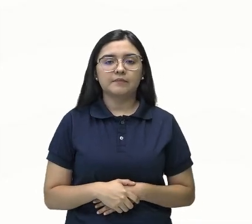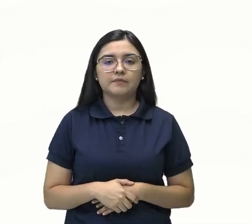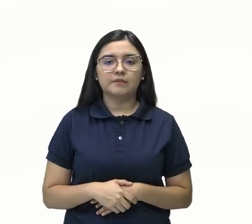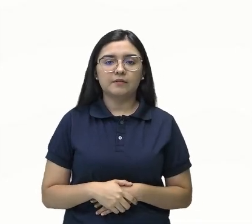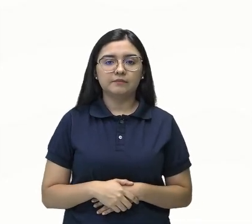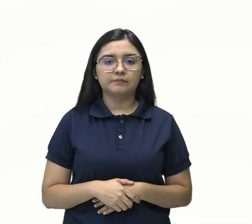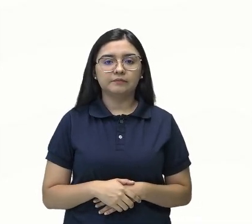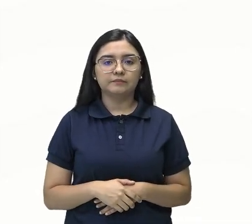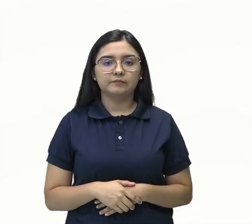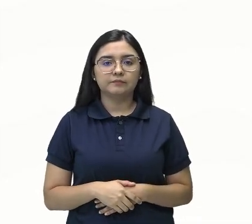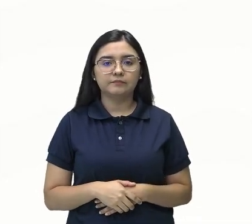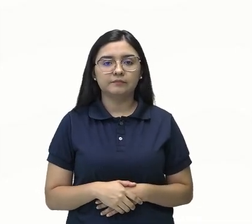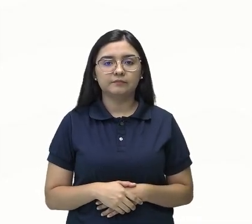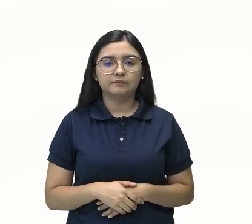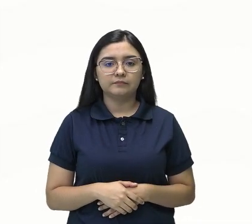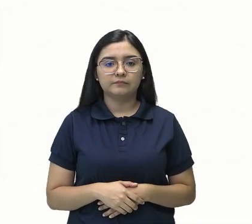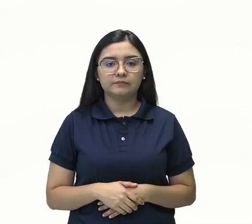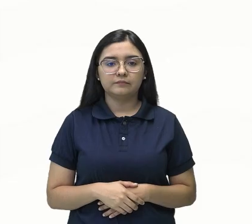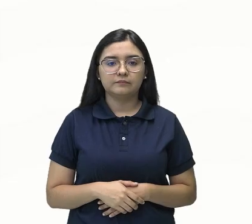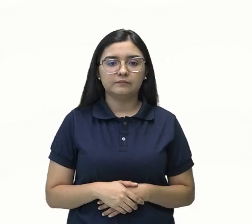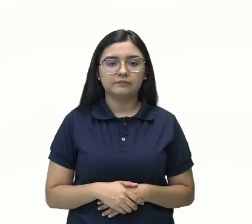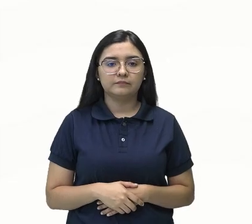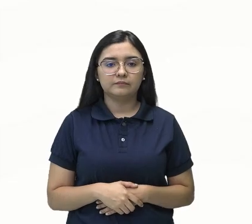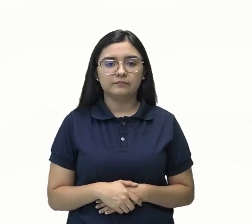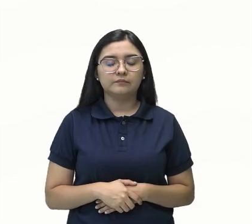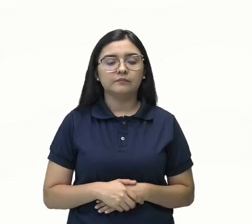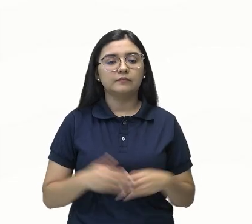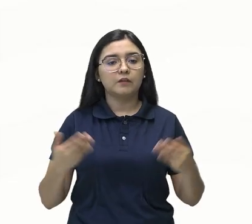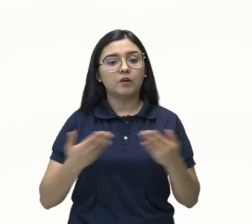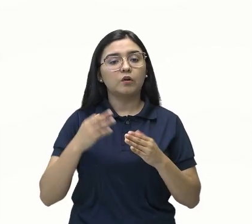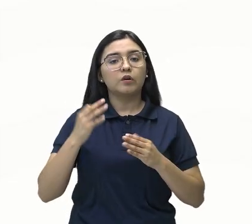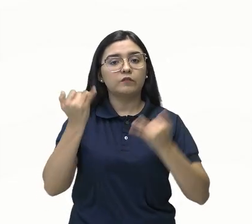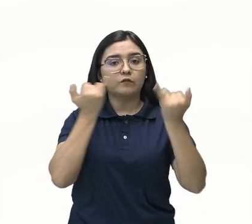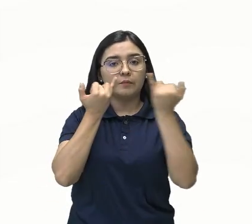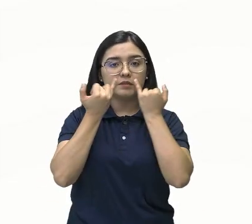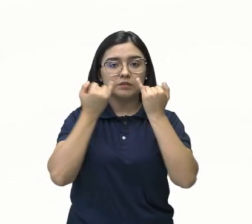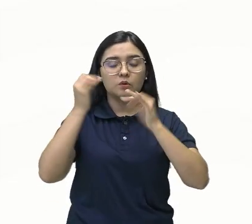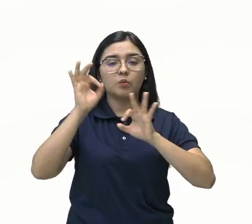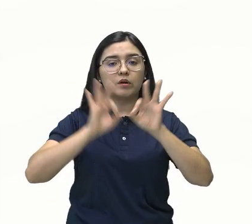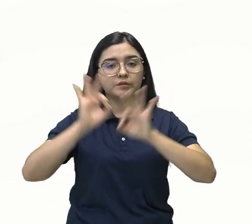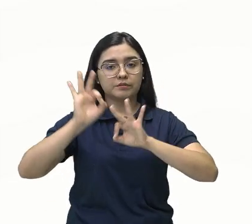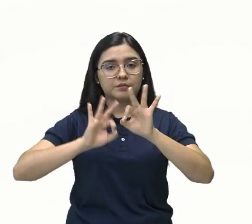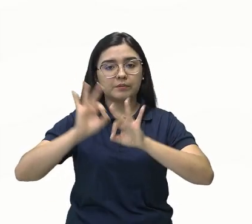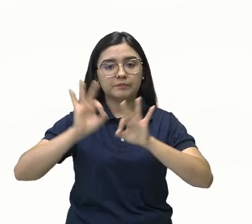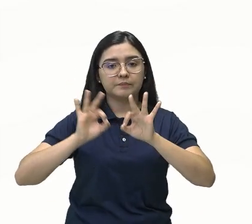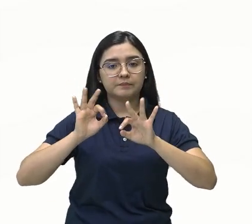Tá bom? Então, vamos agora organizar as nossas informações.